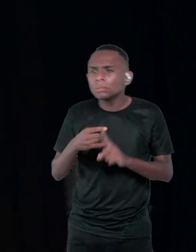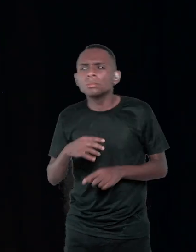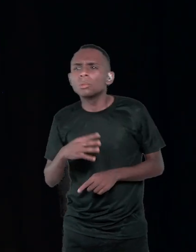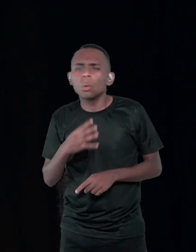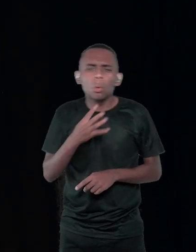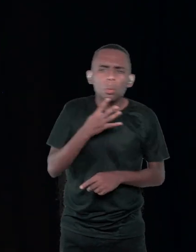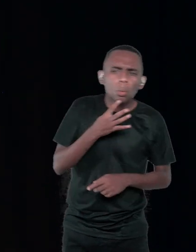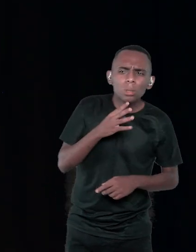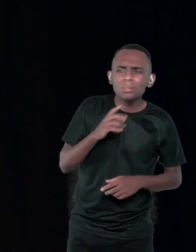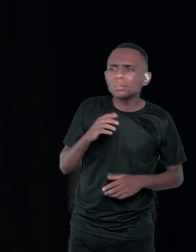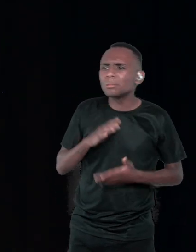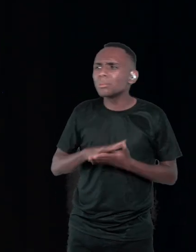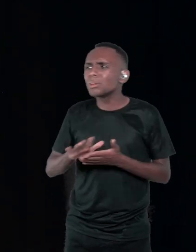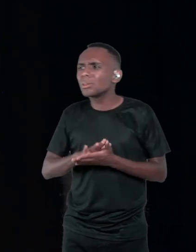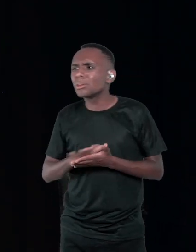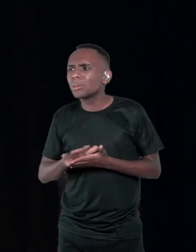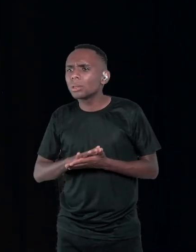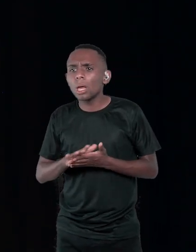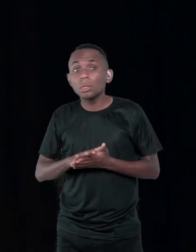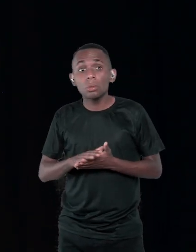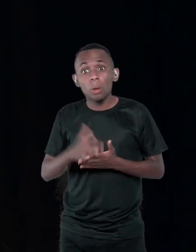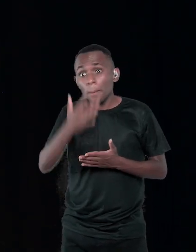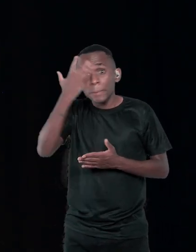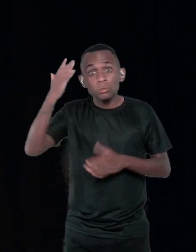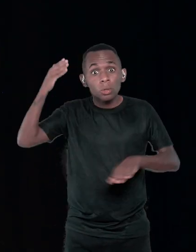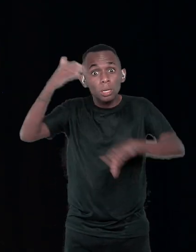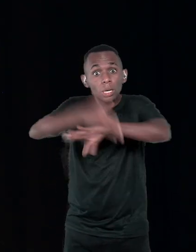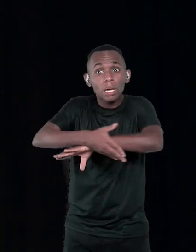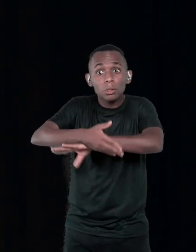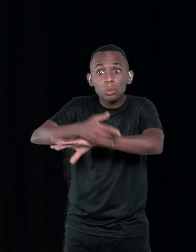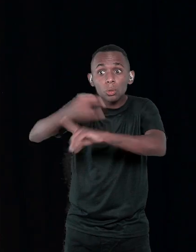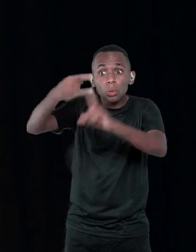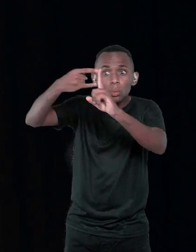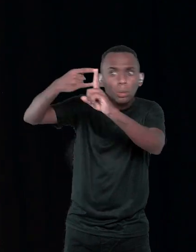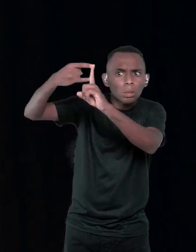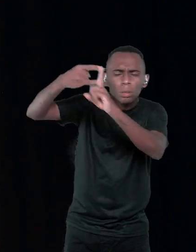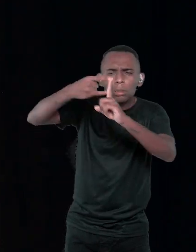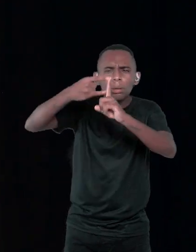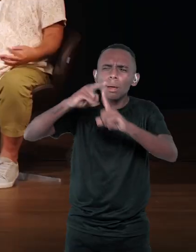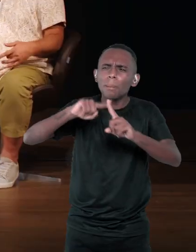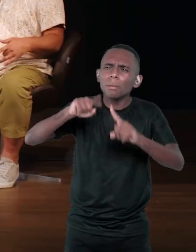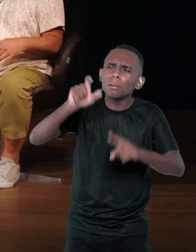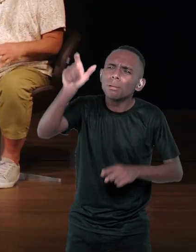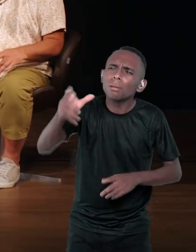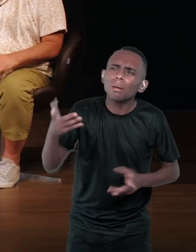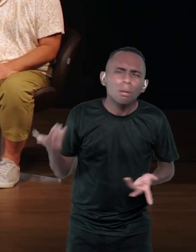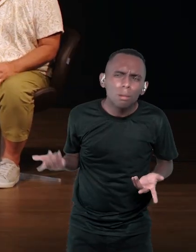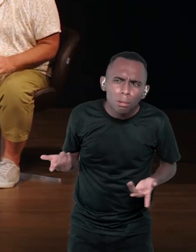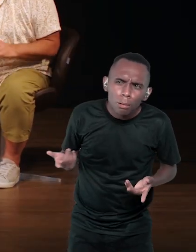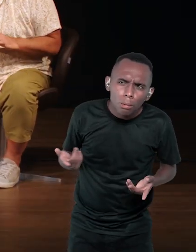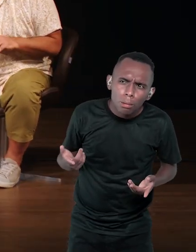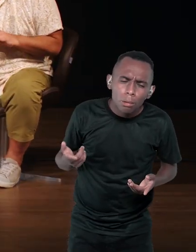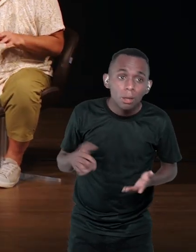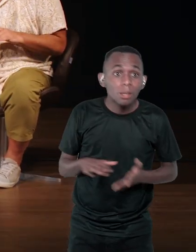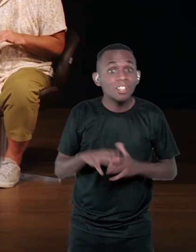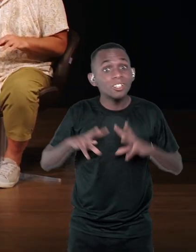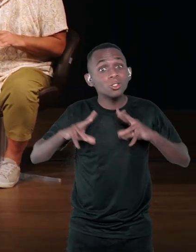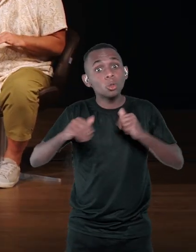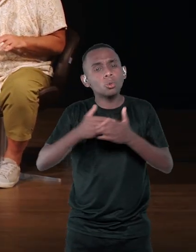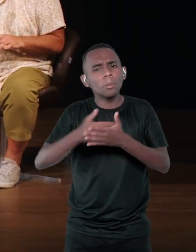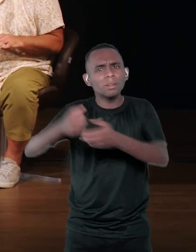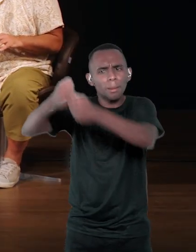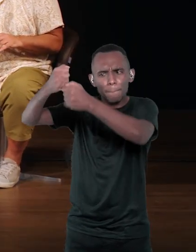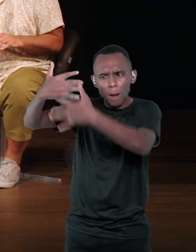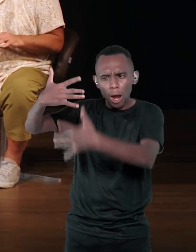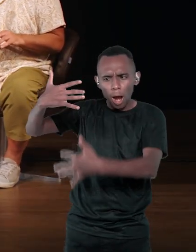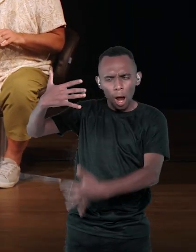conhecia. Um bico, numa festa de Zoom. Né? E aí todo mundo começa a escrever no chat, fala,